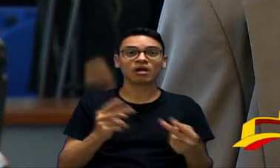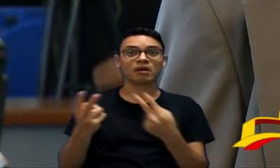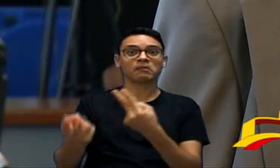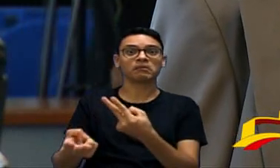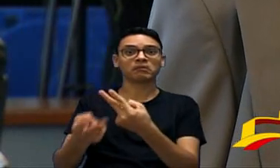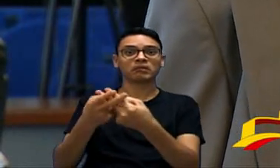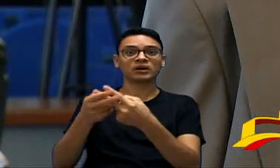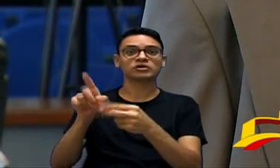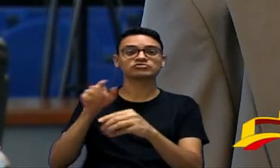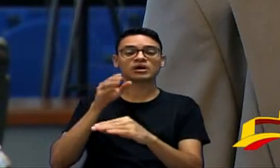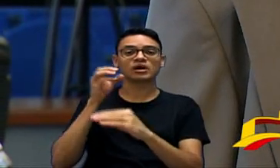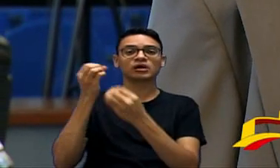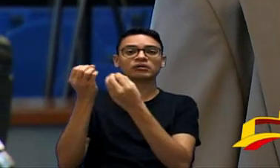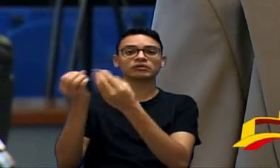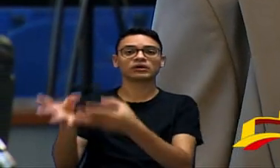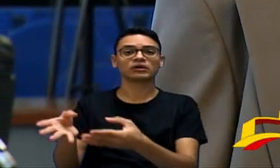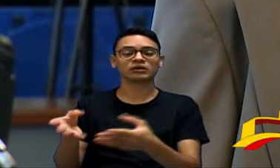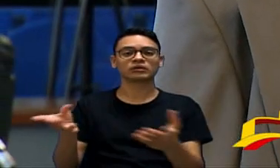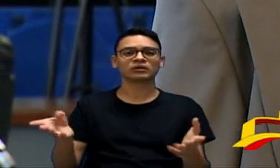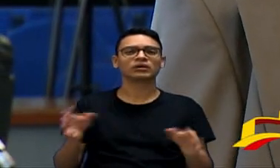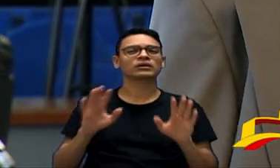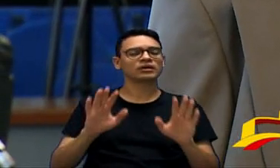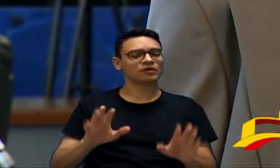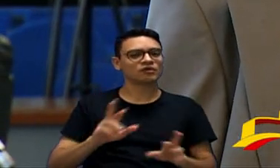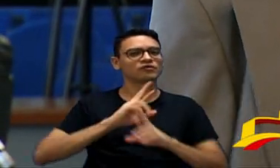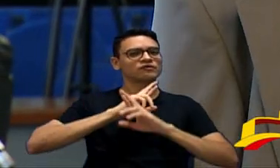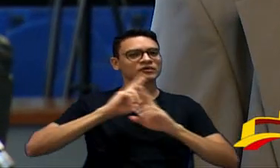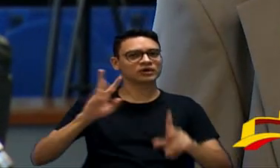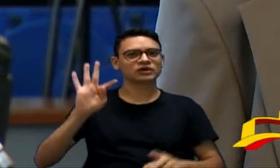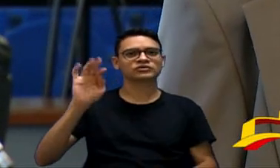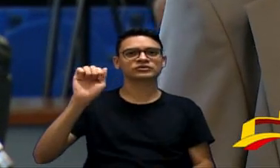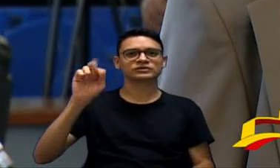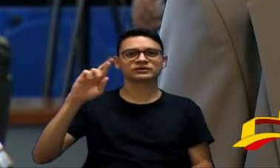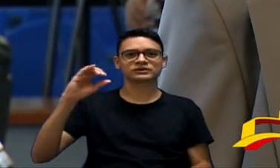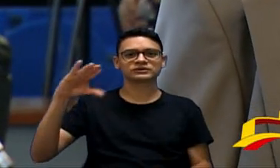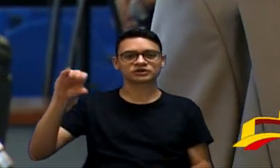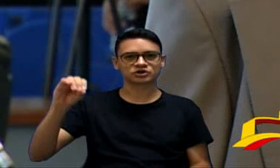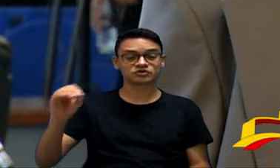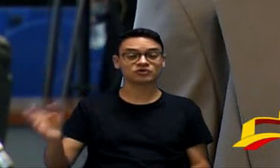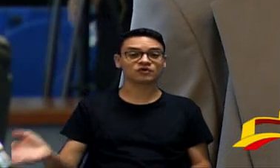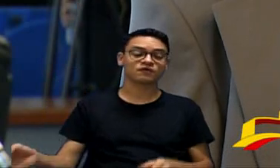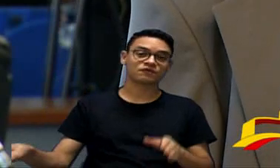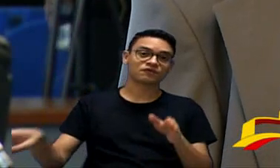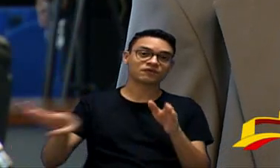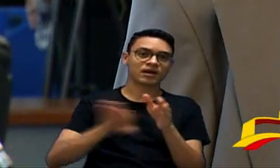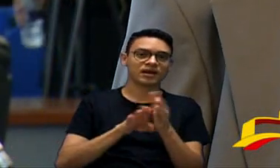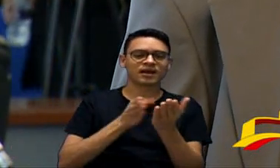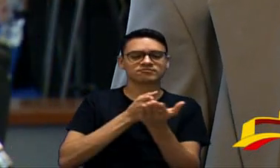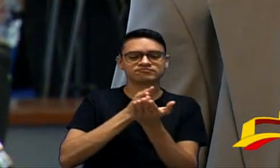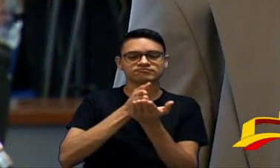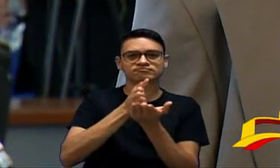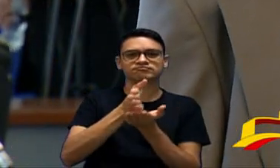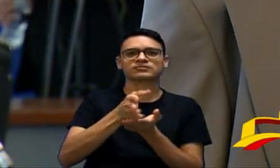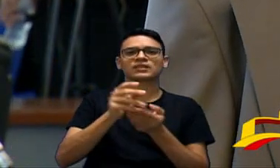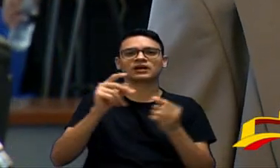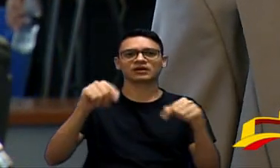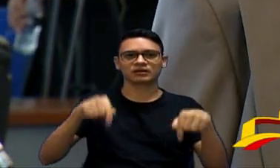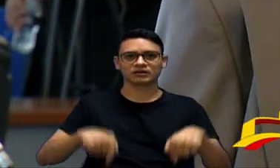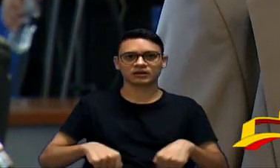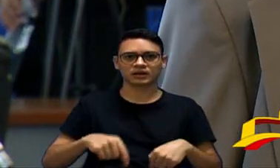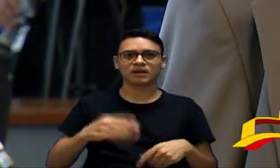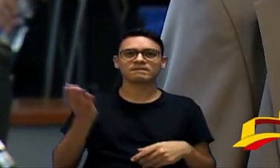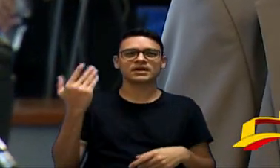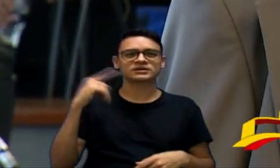cadeia. Tarcisão, vem para pôr São Paulo nos trilhos daqueles que não são daqui, eram daqui,